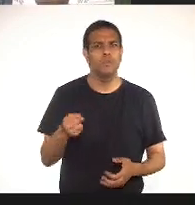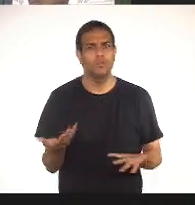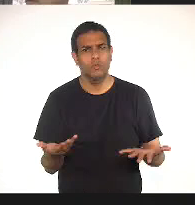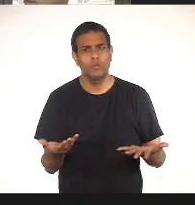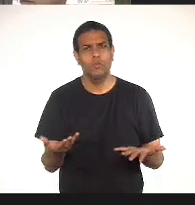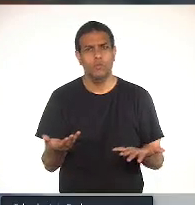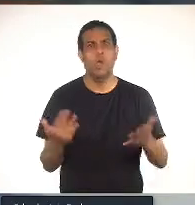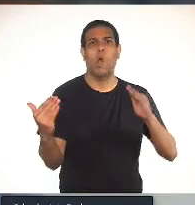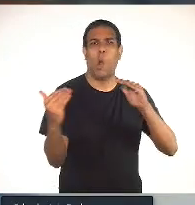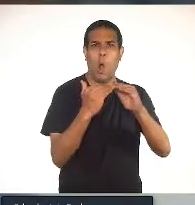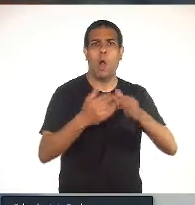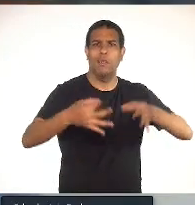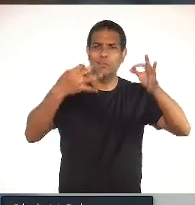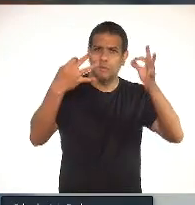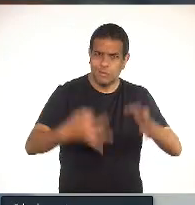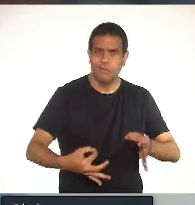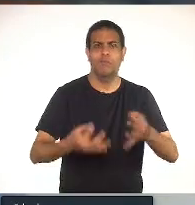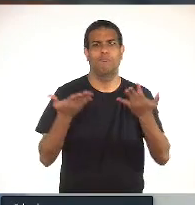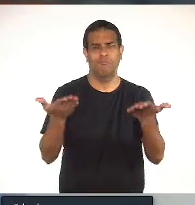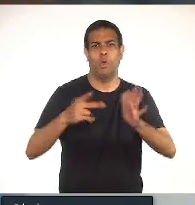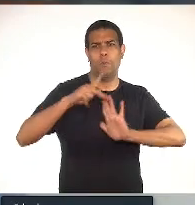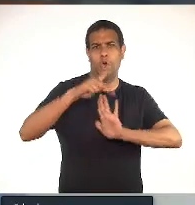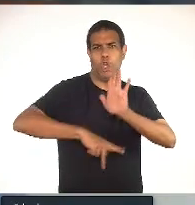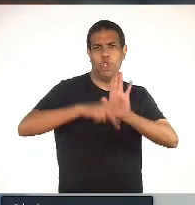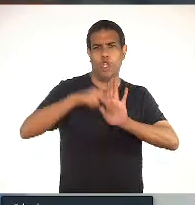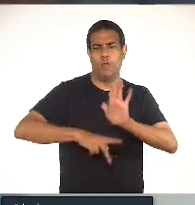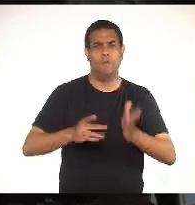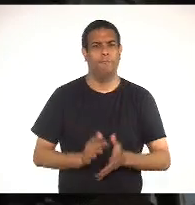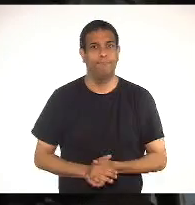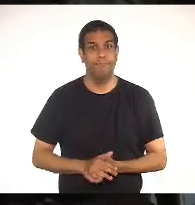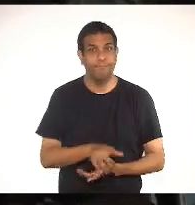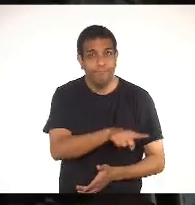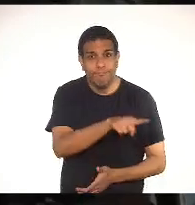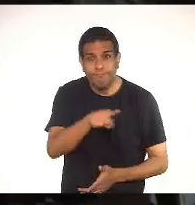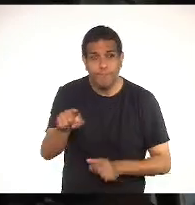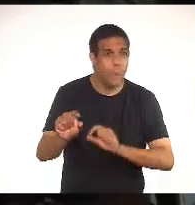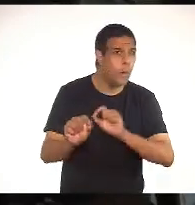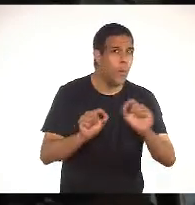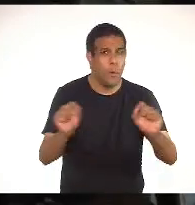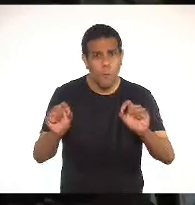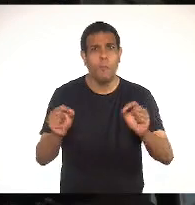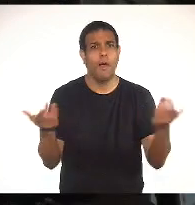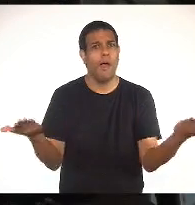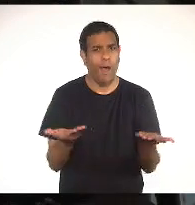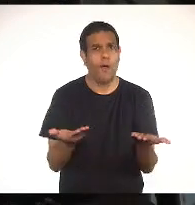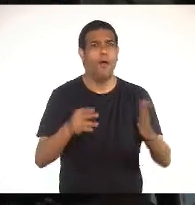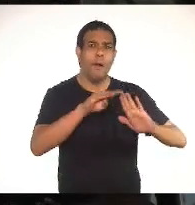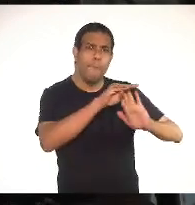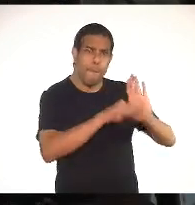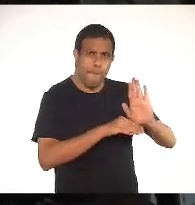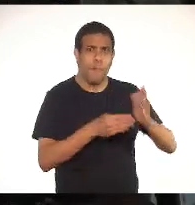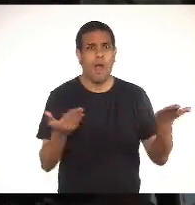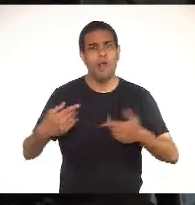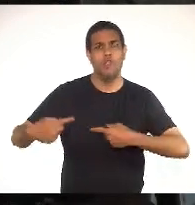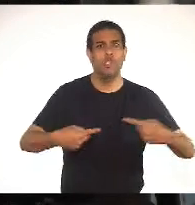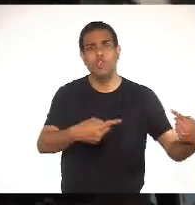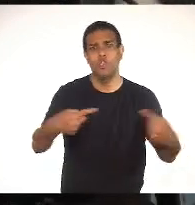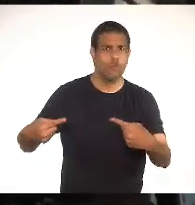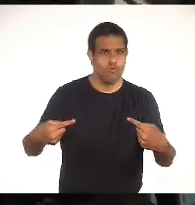No mérito, favorável, senhor presidente. Os pareceres emitidos em